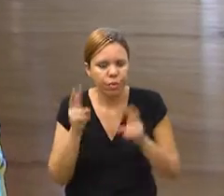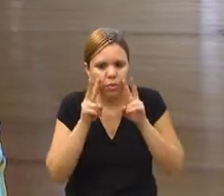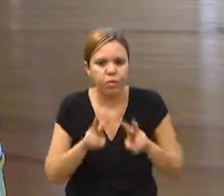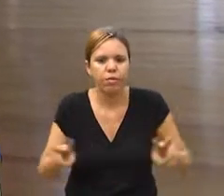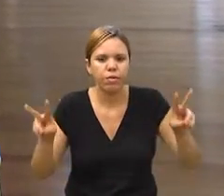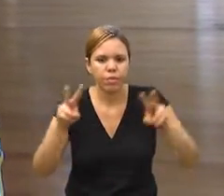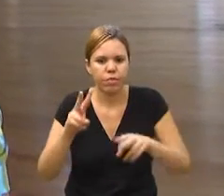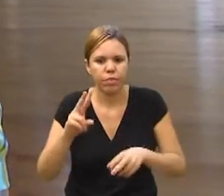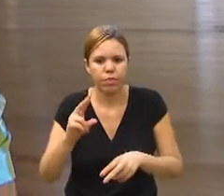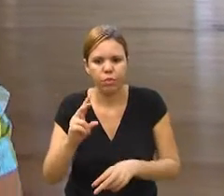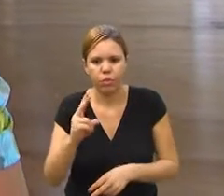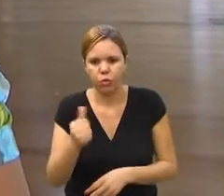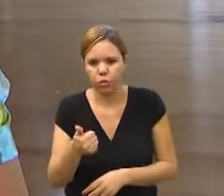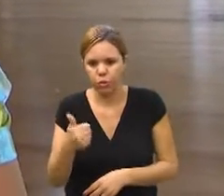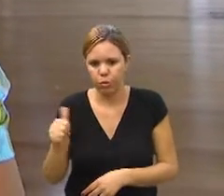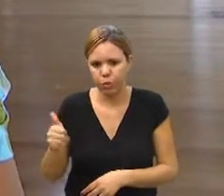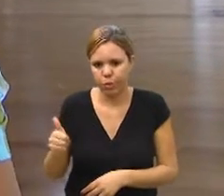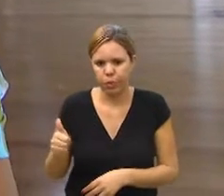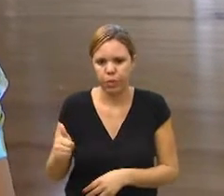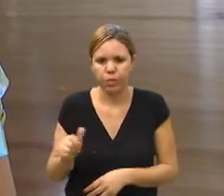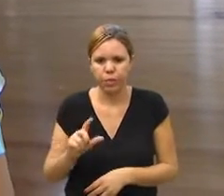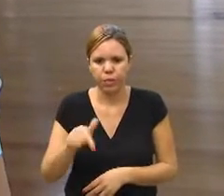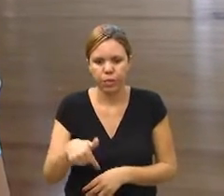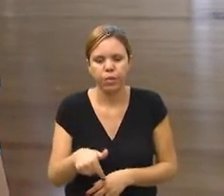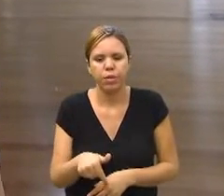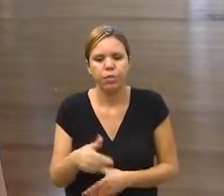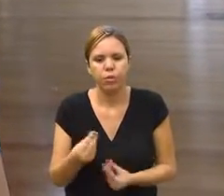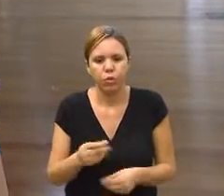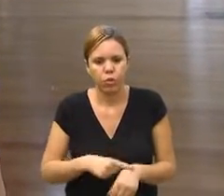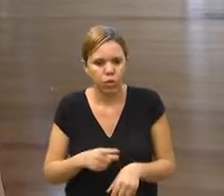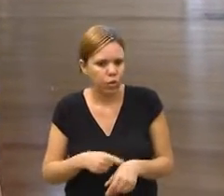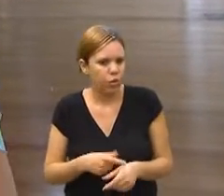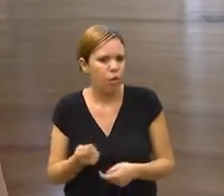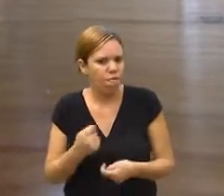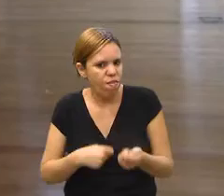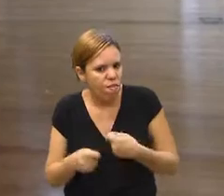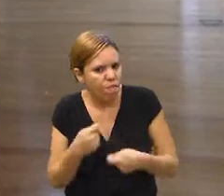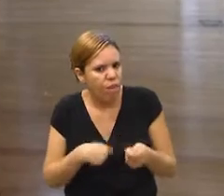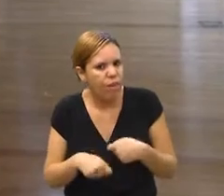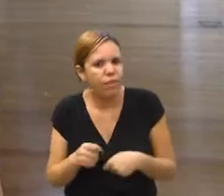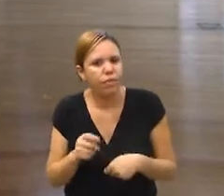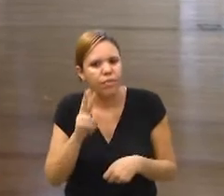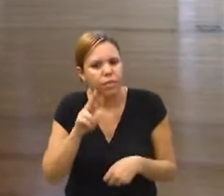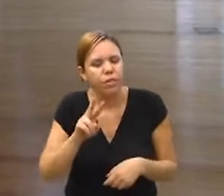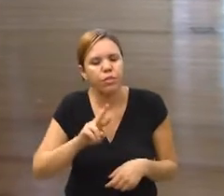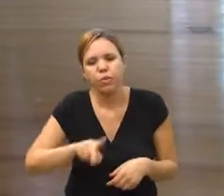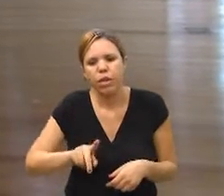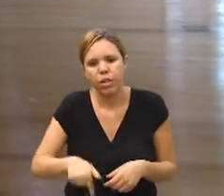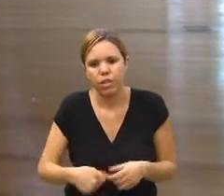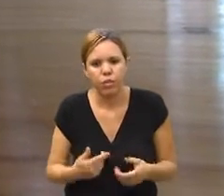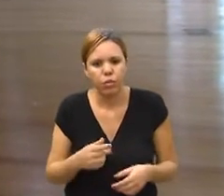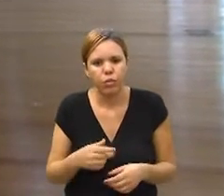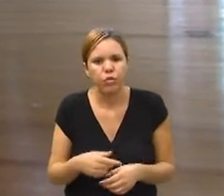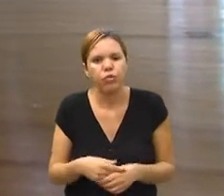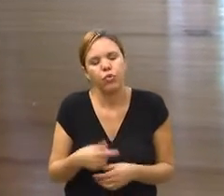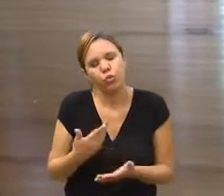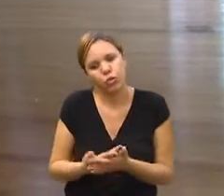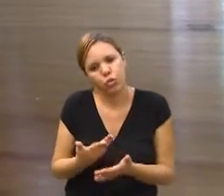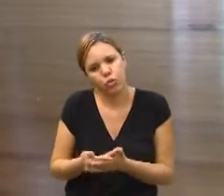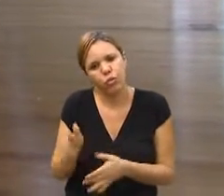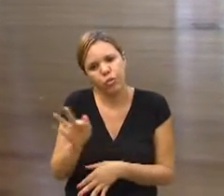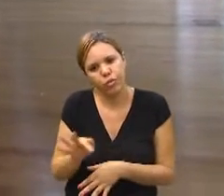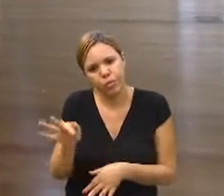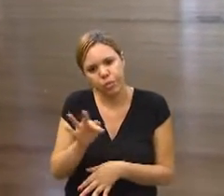em 2011. Depois de muito tempo estudando economia, vi que não era isso e fui fazer graduação em economia, em